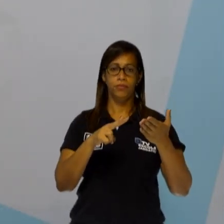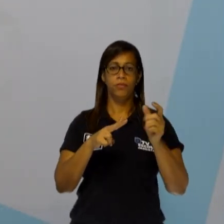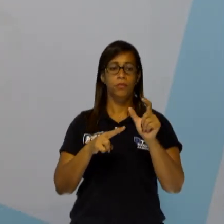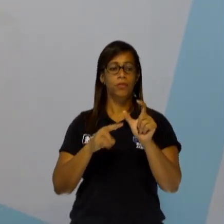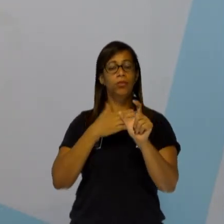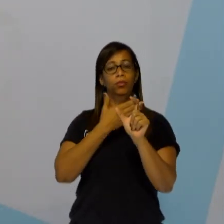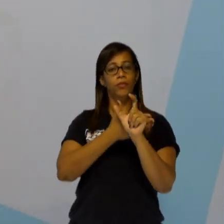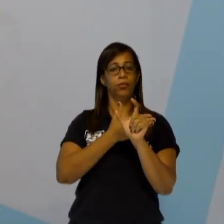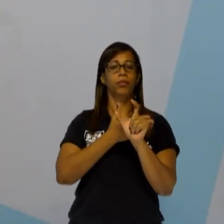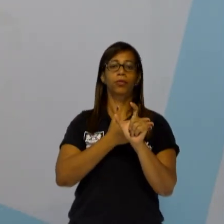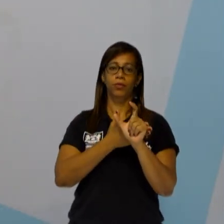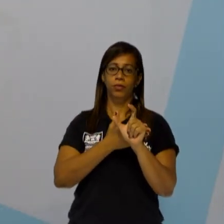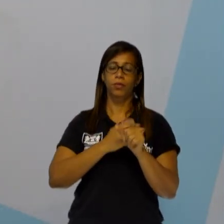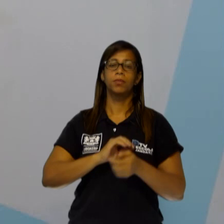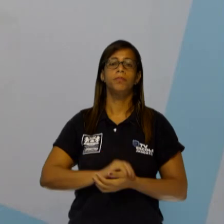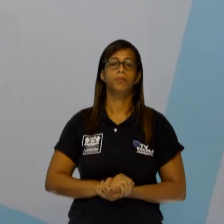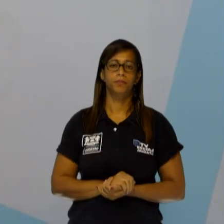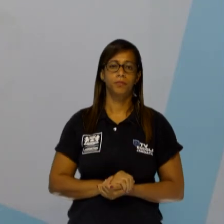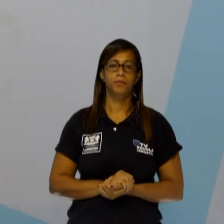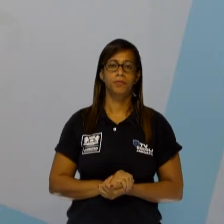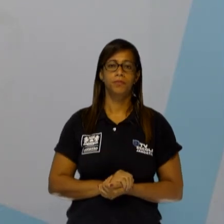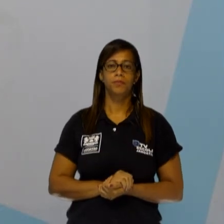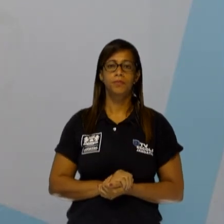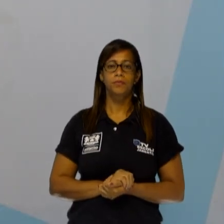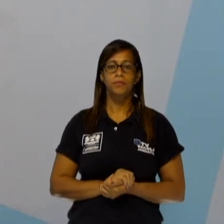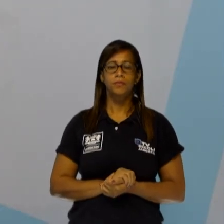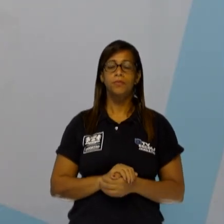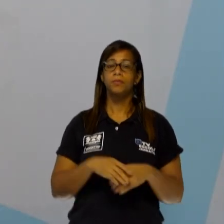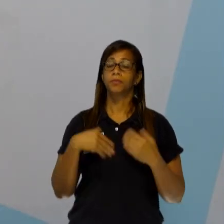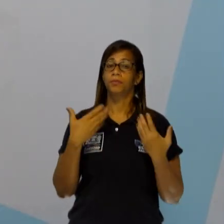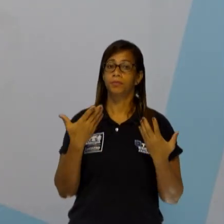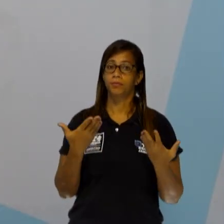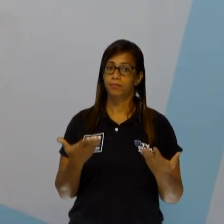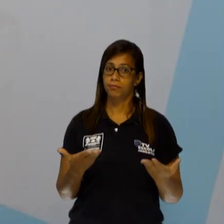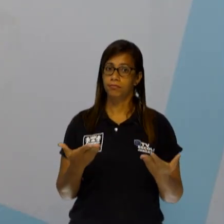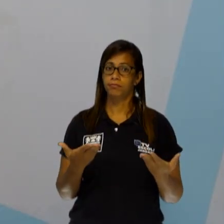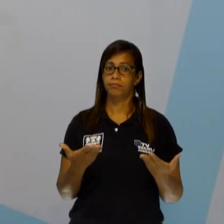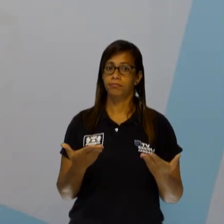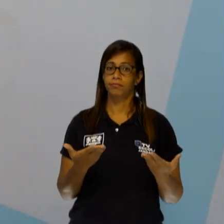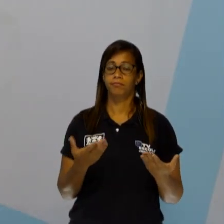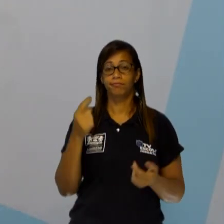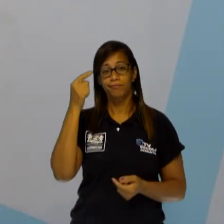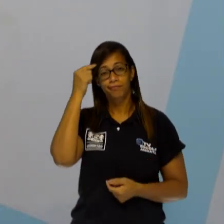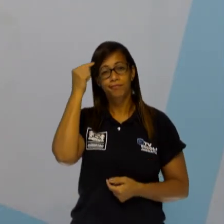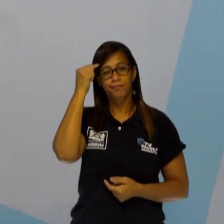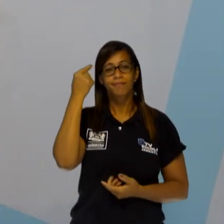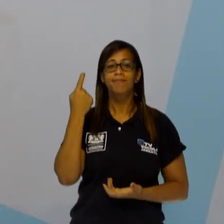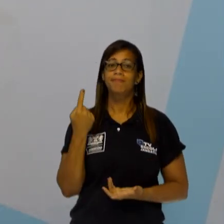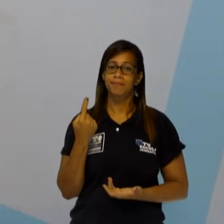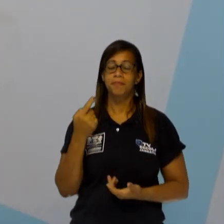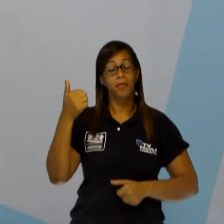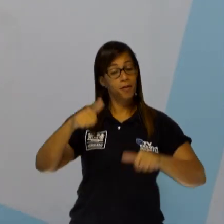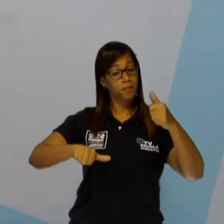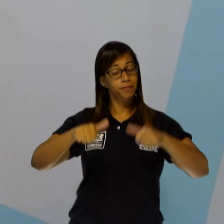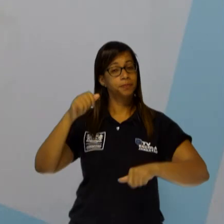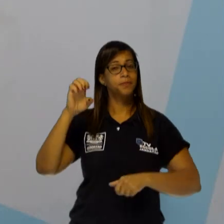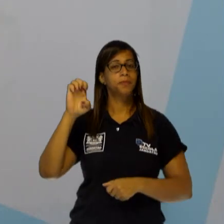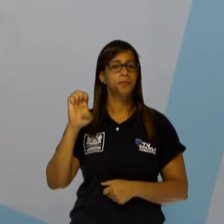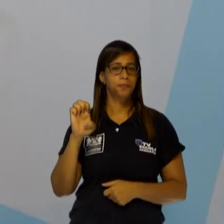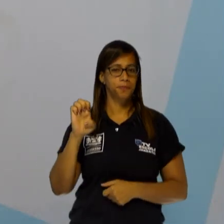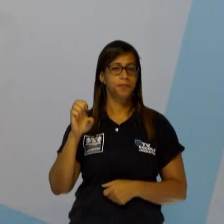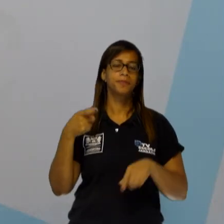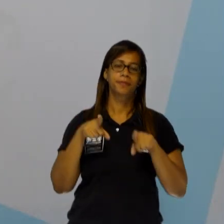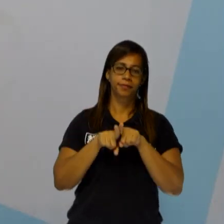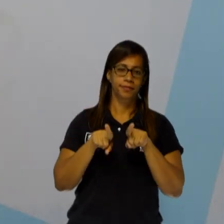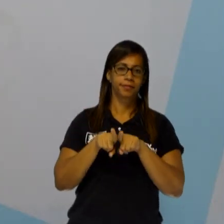né, um gênero textual. Esse item D vai ficar aí ainda para a gente ficar com uma pulga atrás da orelha, né? Vamos avaliar o item E para a